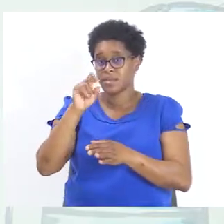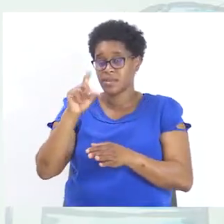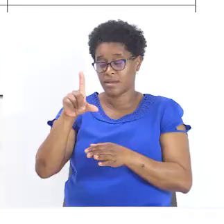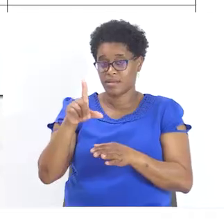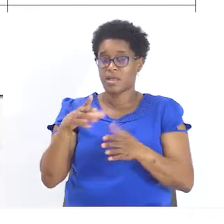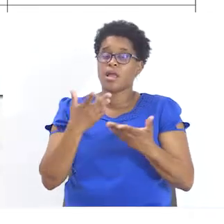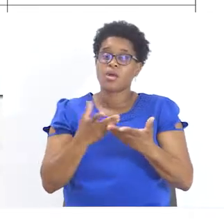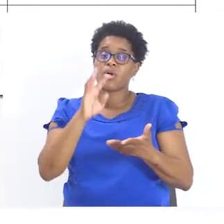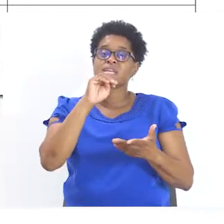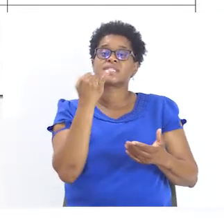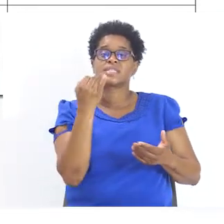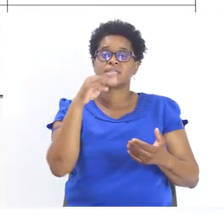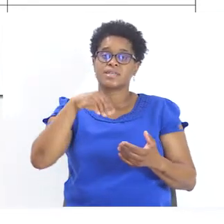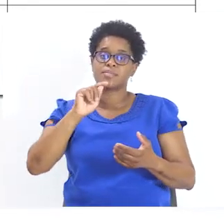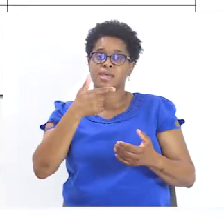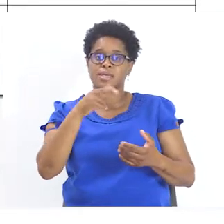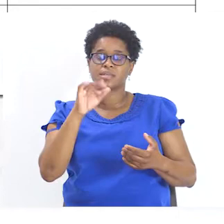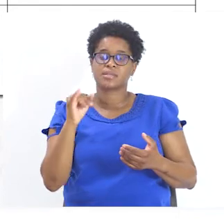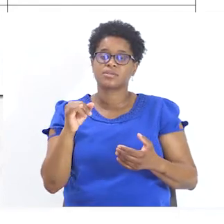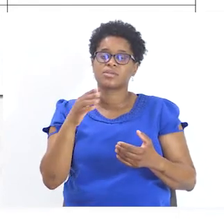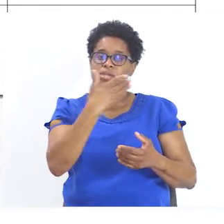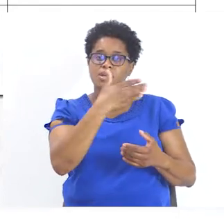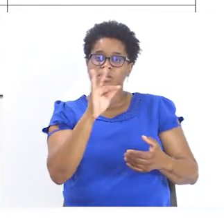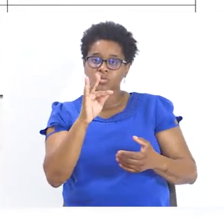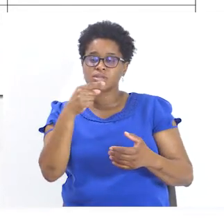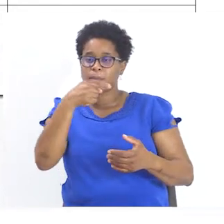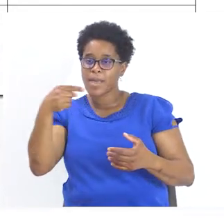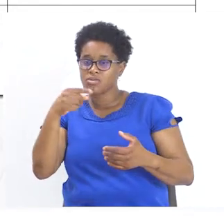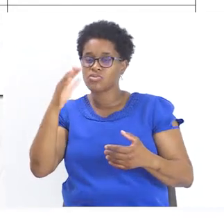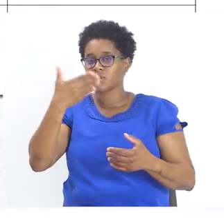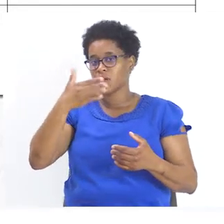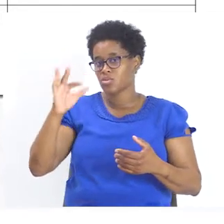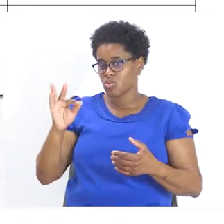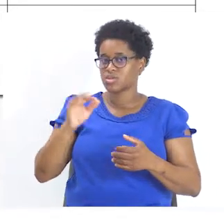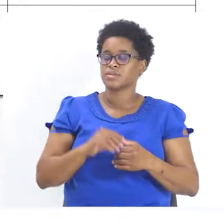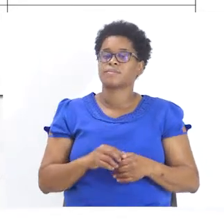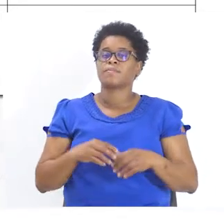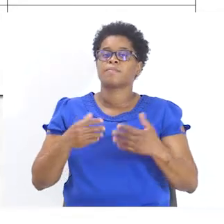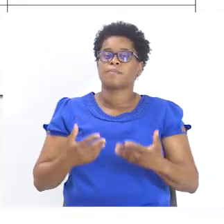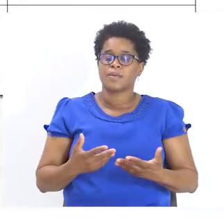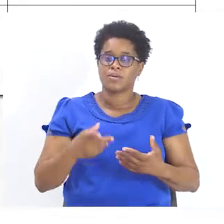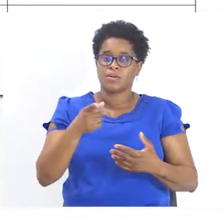14 é menos 14. Último monômio,